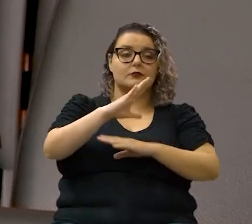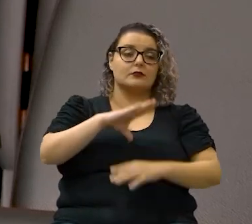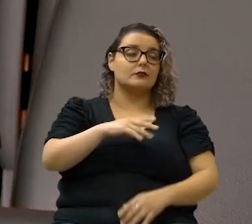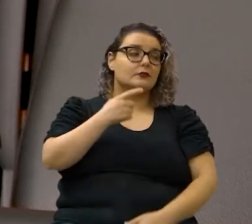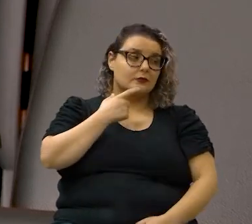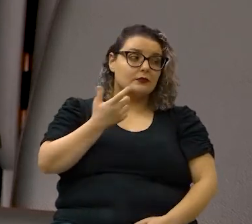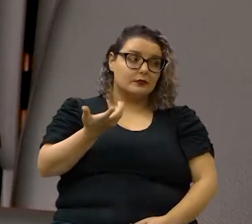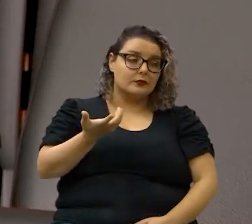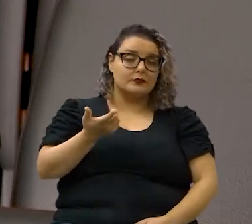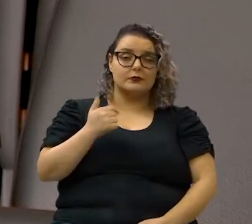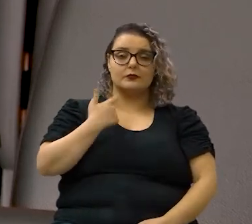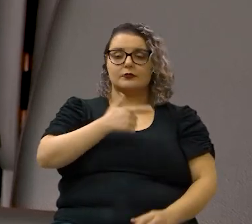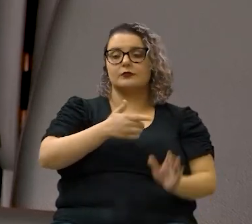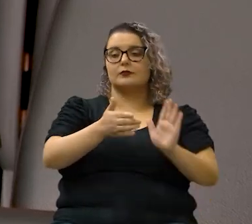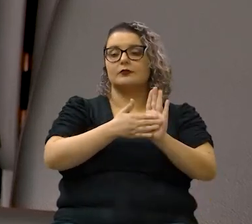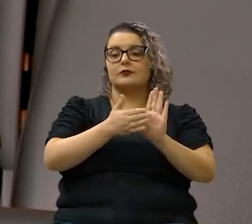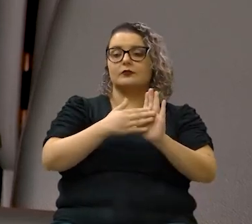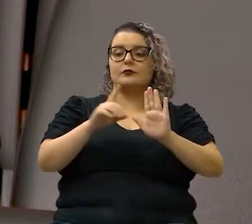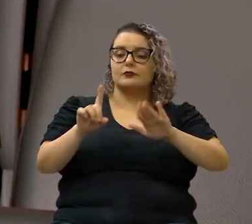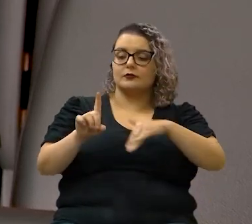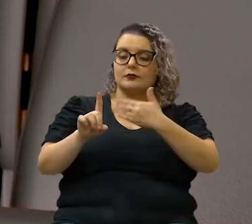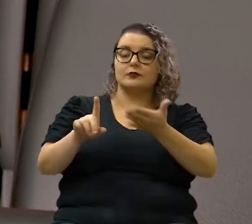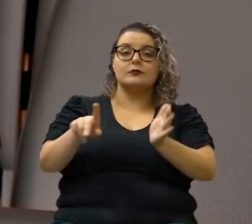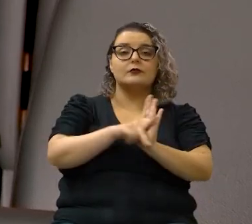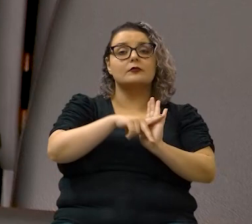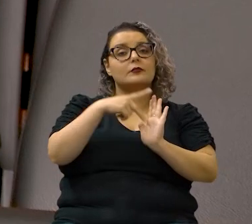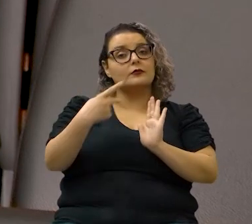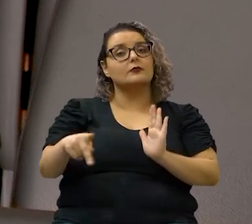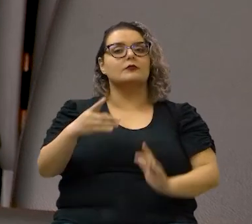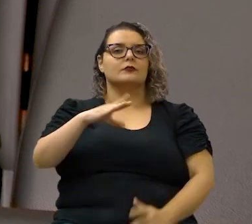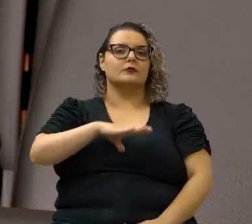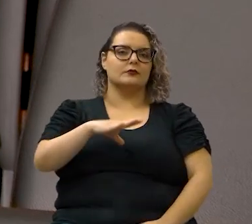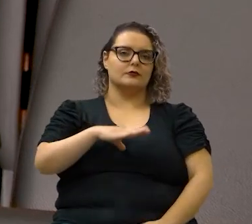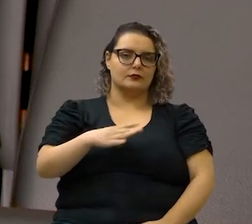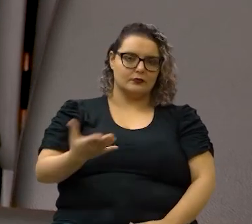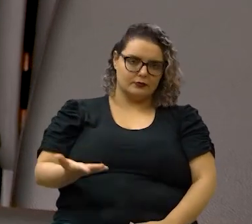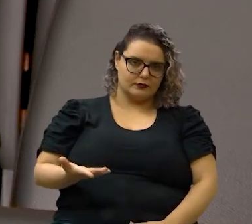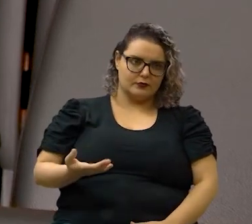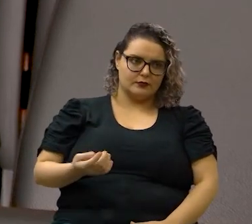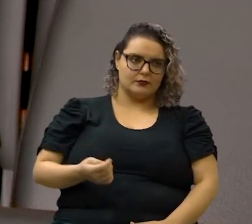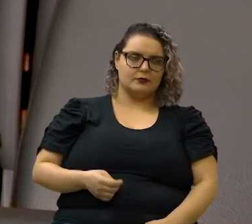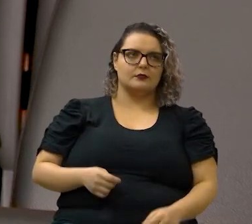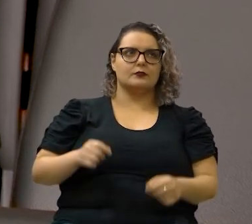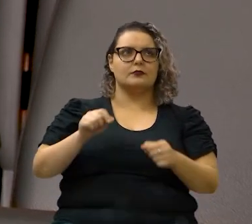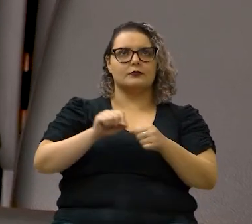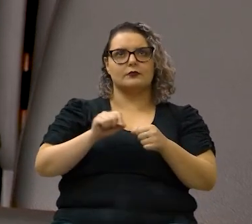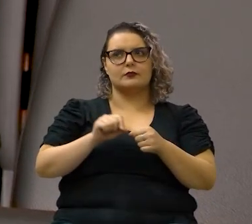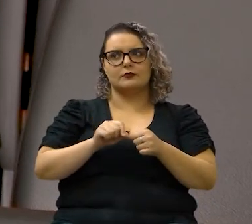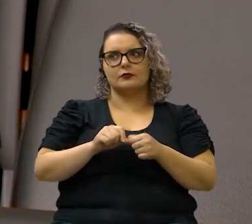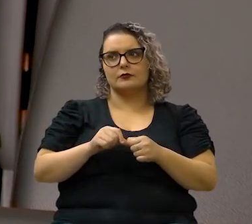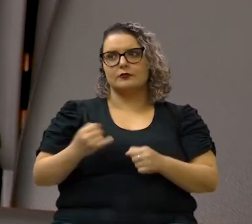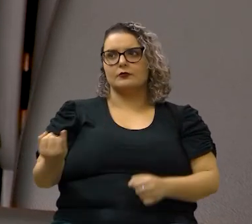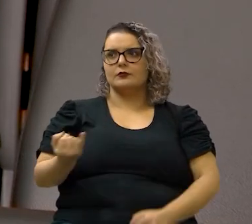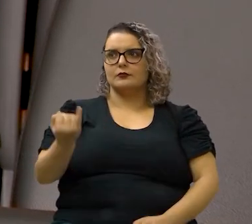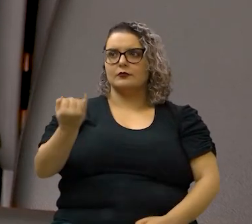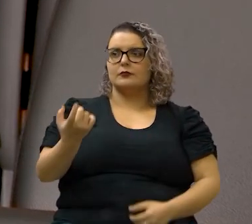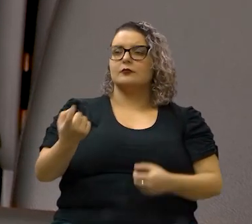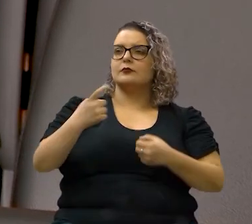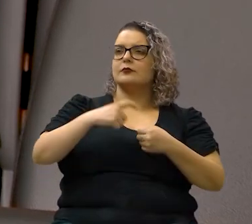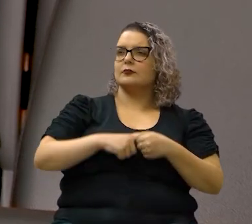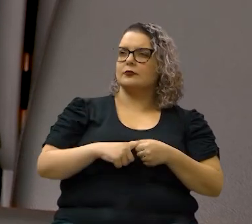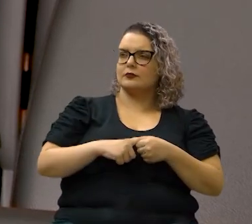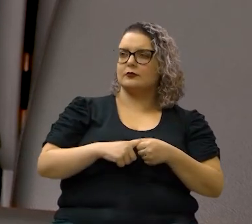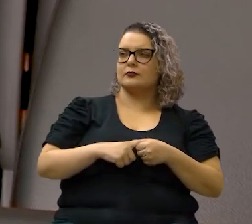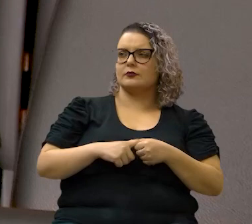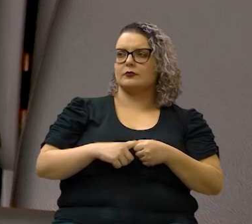de Campinas, né? A nossa proposta é homenagear alguém da cidade, fazer valer na retomada do